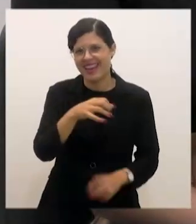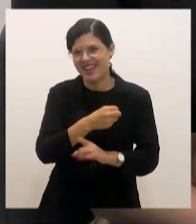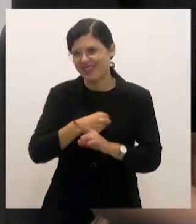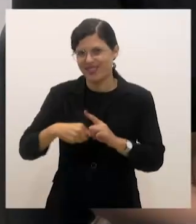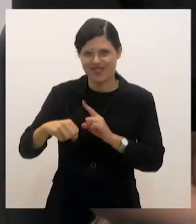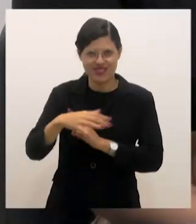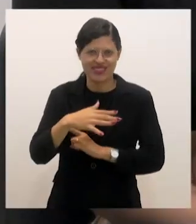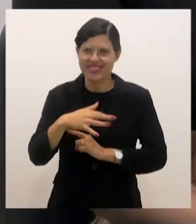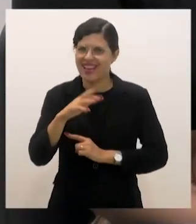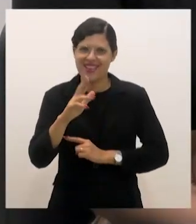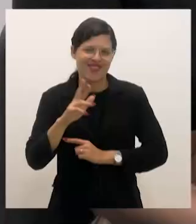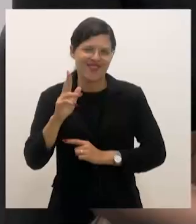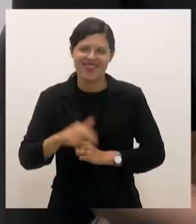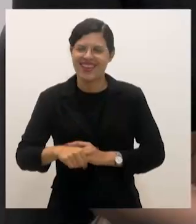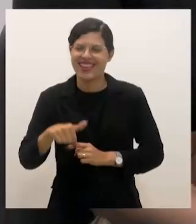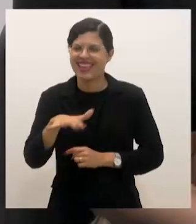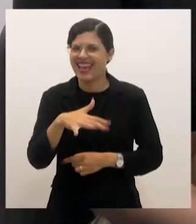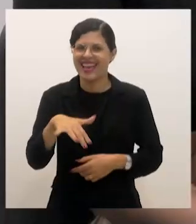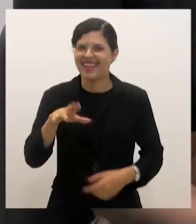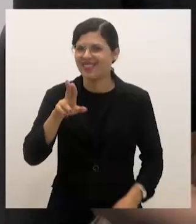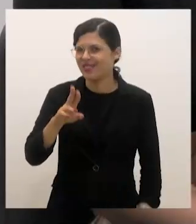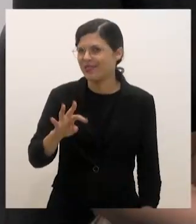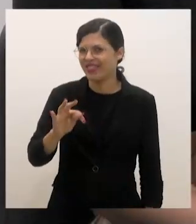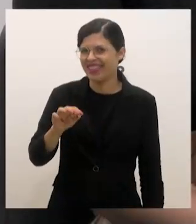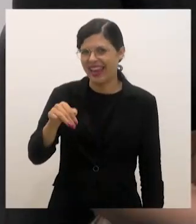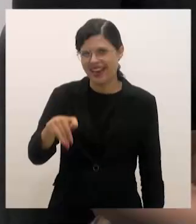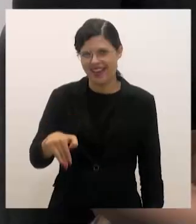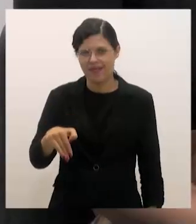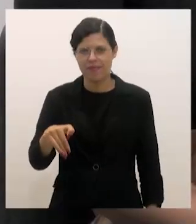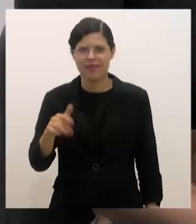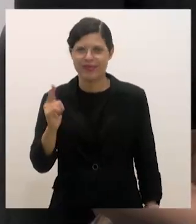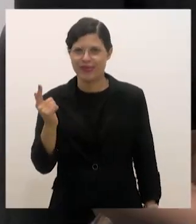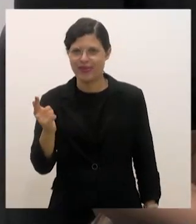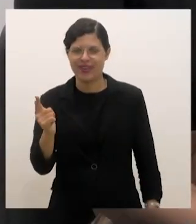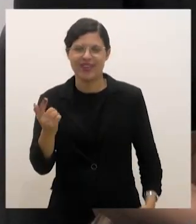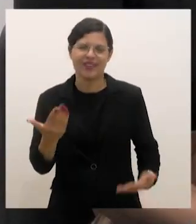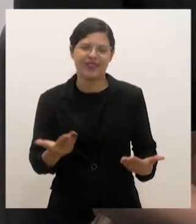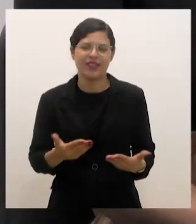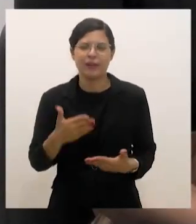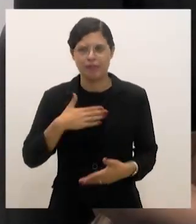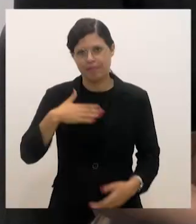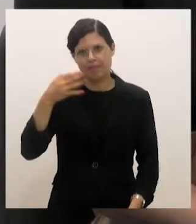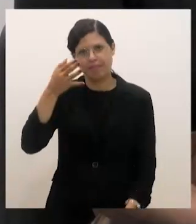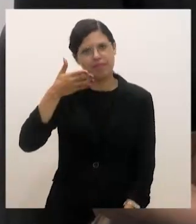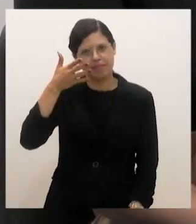em coordenada UTM. Então, essa é a ponderação que eu faço.